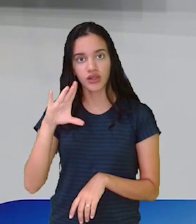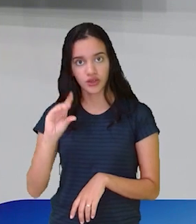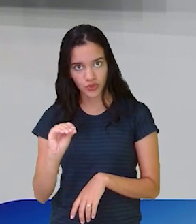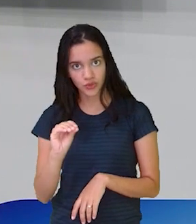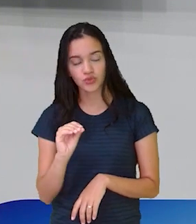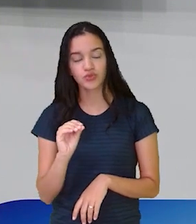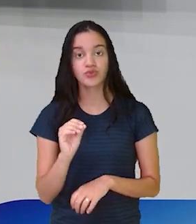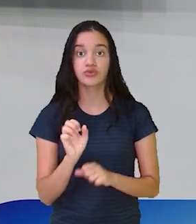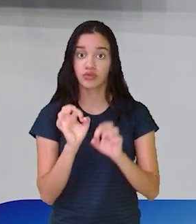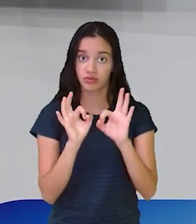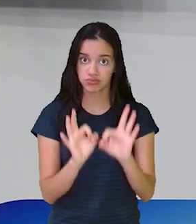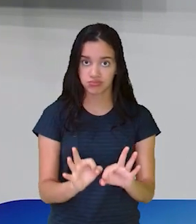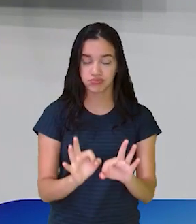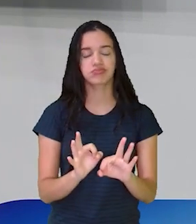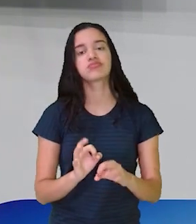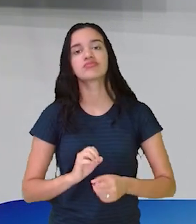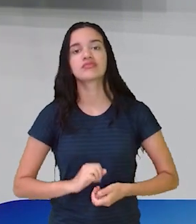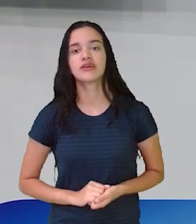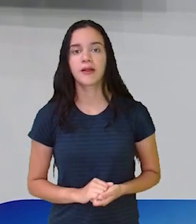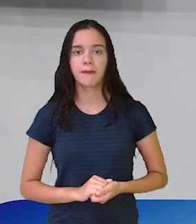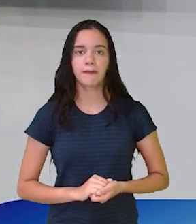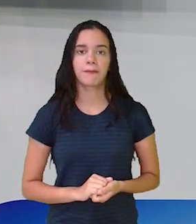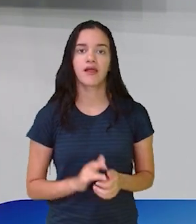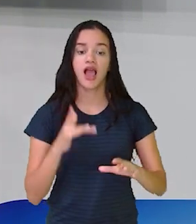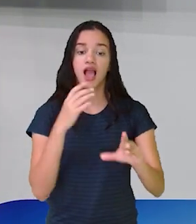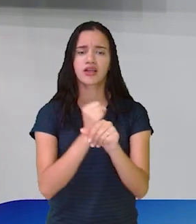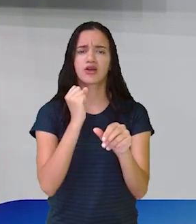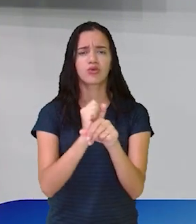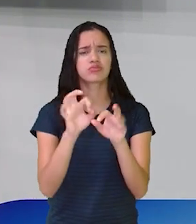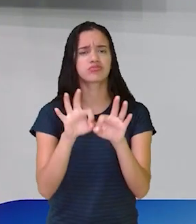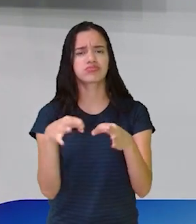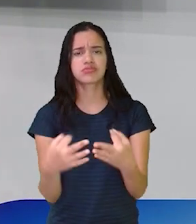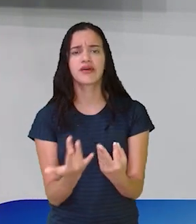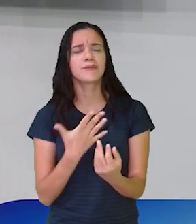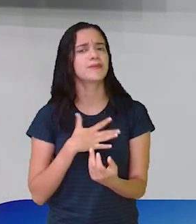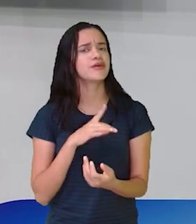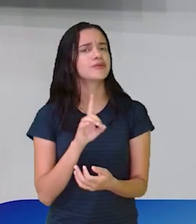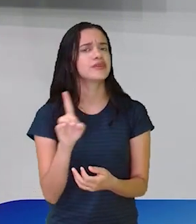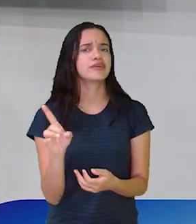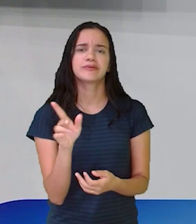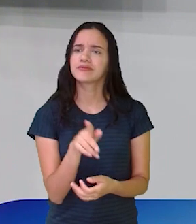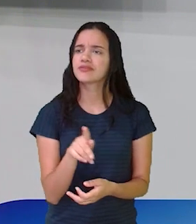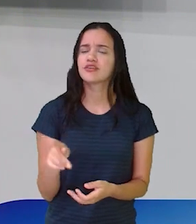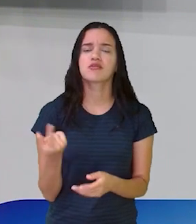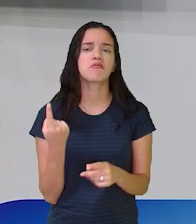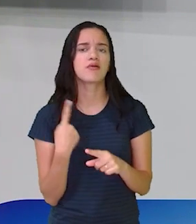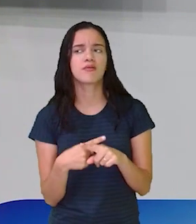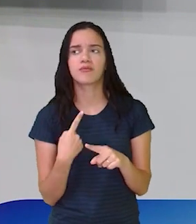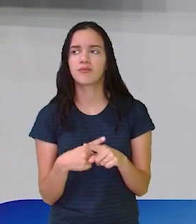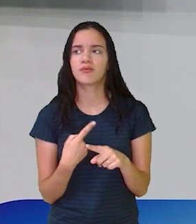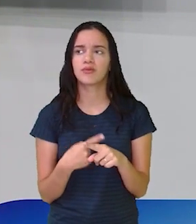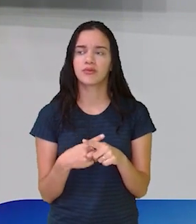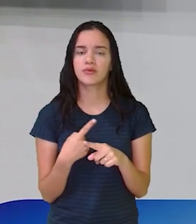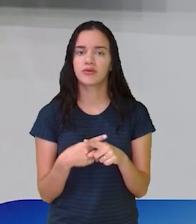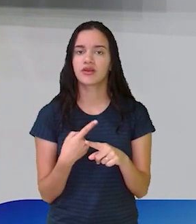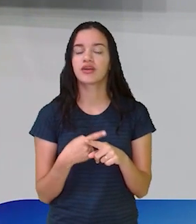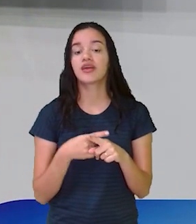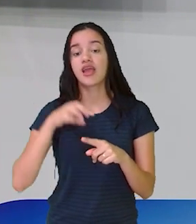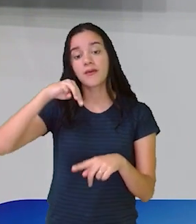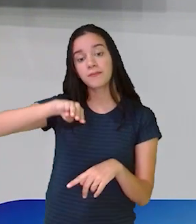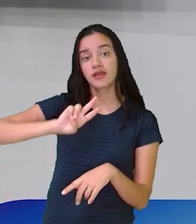tridimensionais, certo? Elementos tridimensionais. Cálculo simples. Meu Deus, professora, ó, por que vai ser em metro